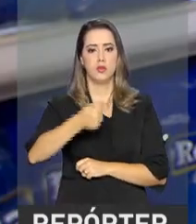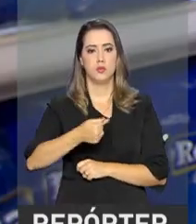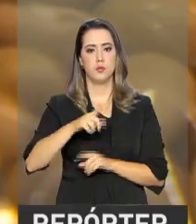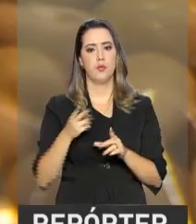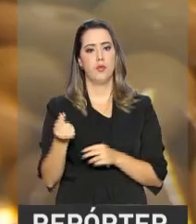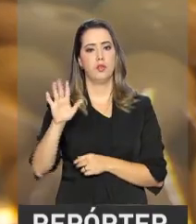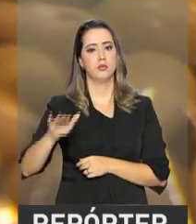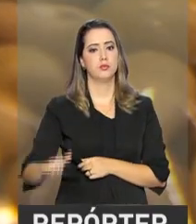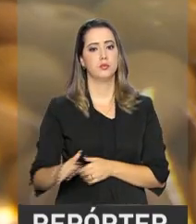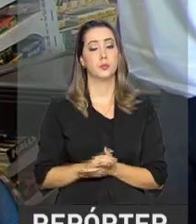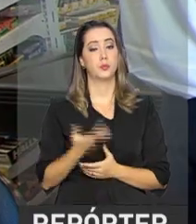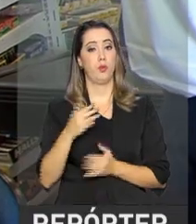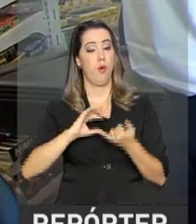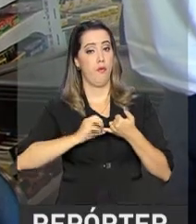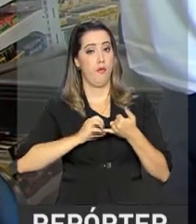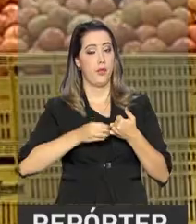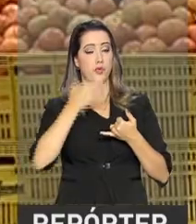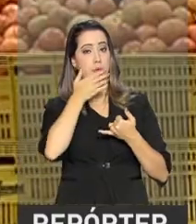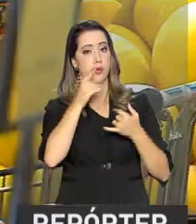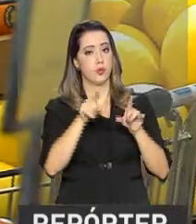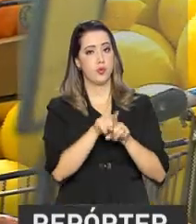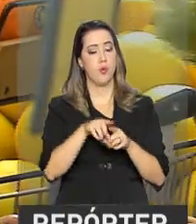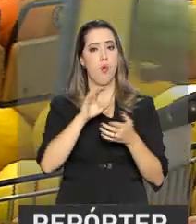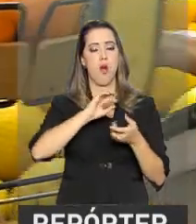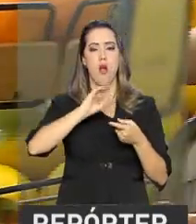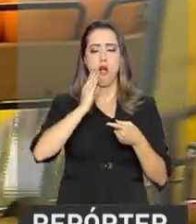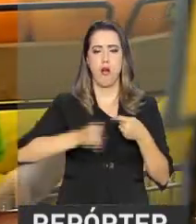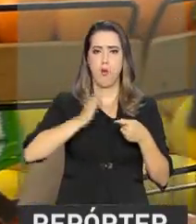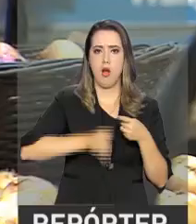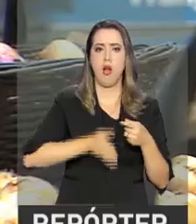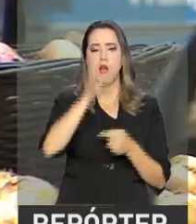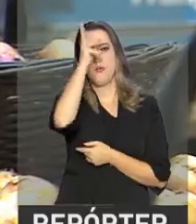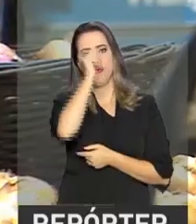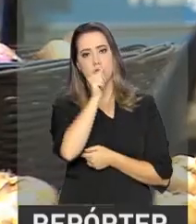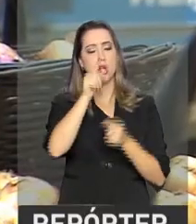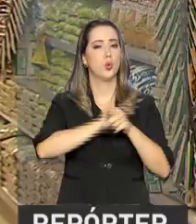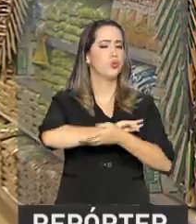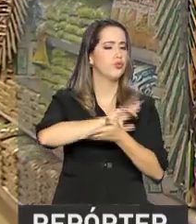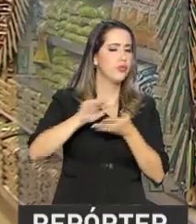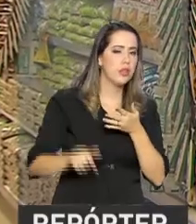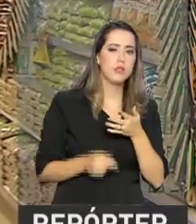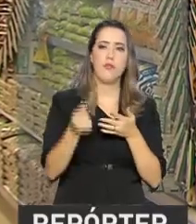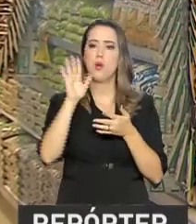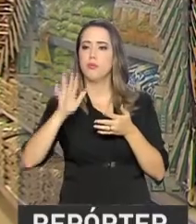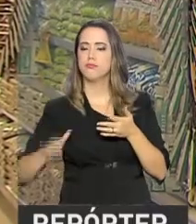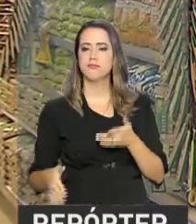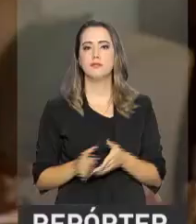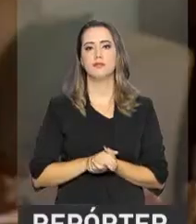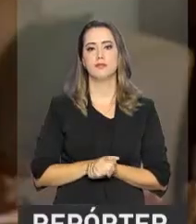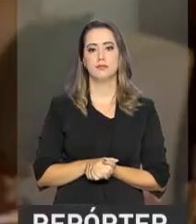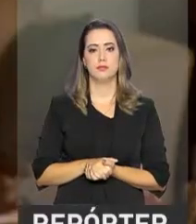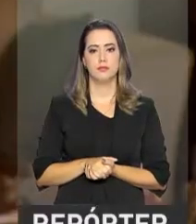em queda o feijão açúcar cristal alho as frutas e o frango inteiro foram os produtos com maior baixa nos preços